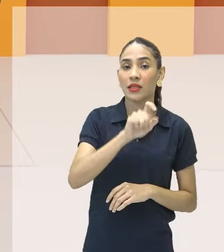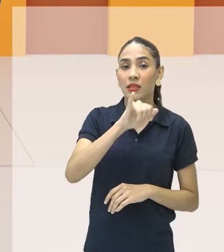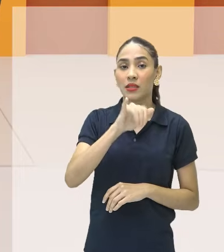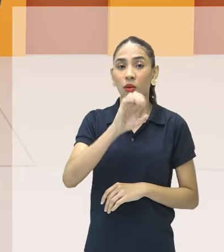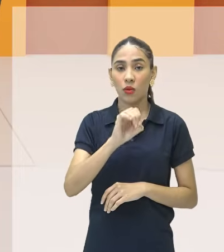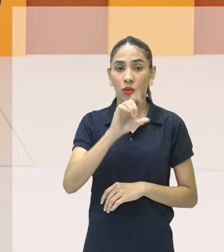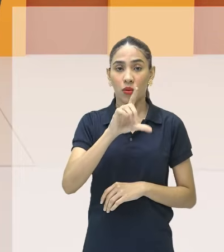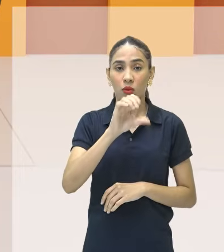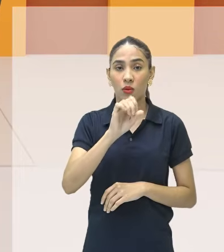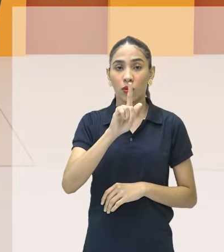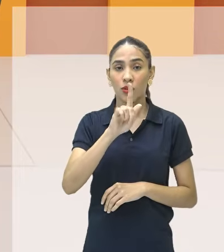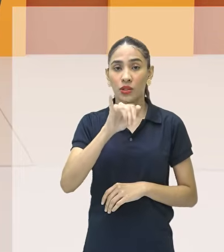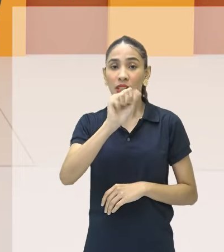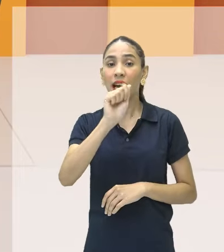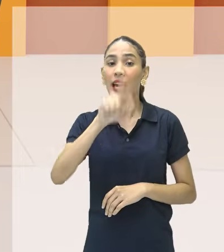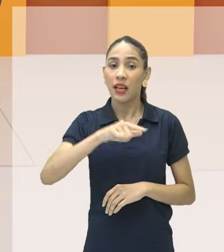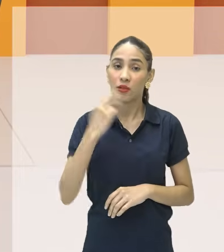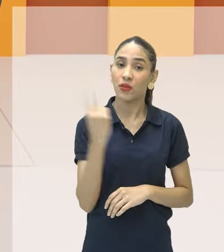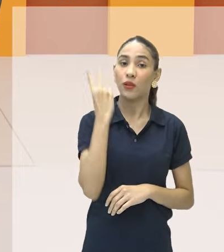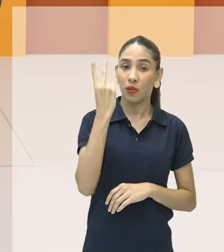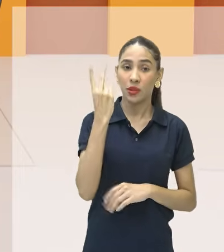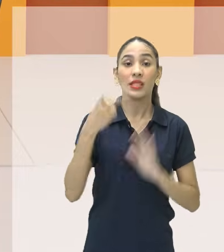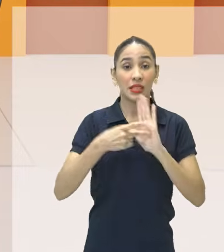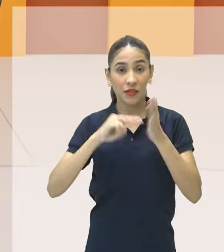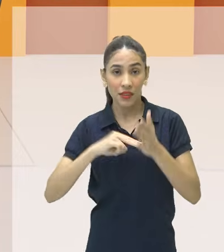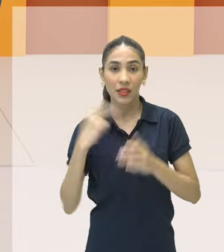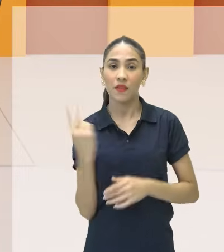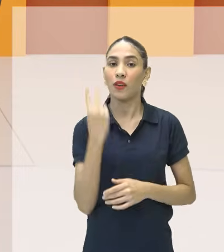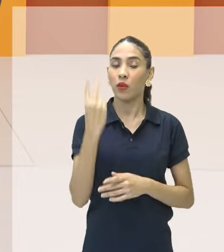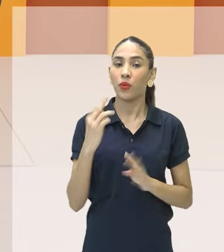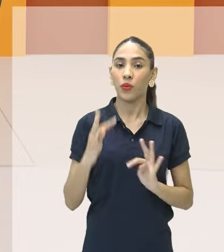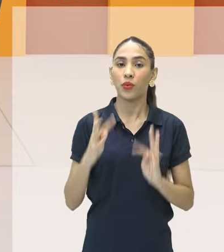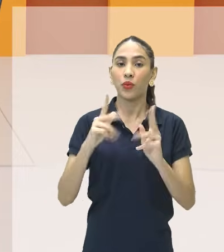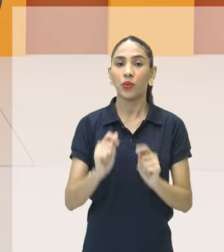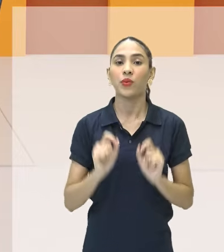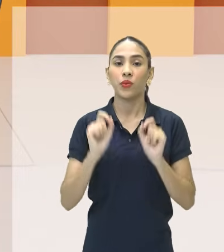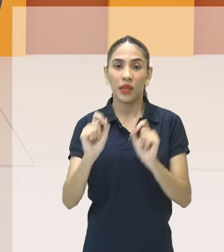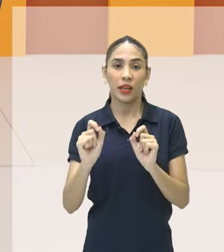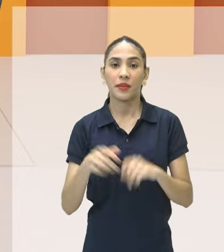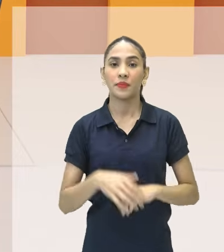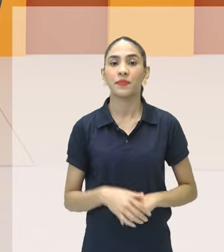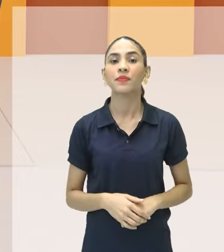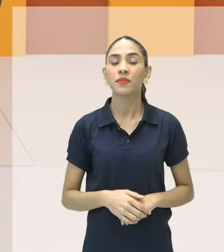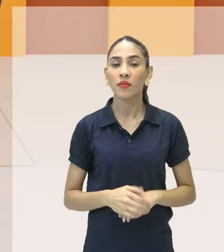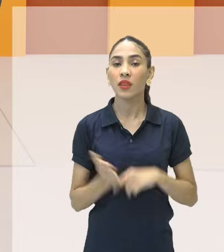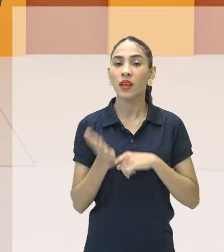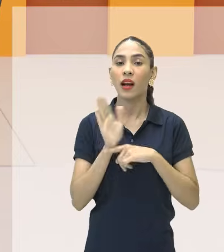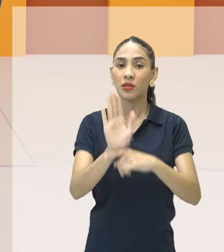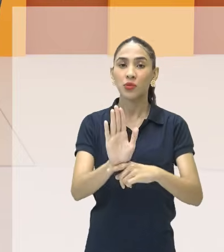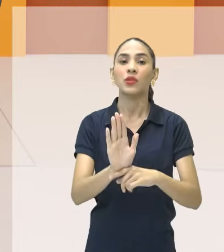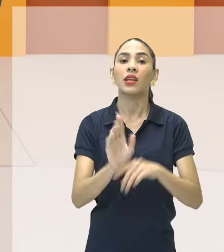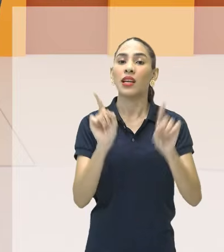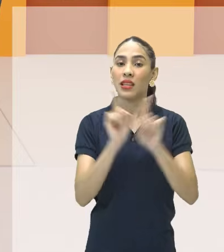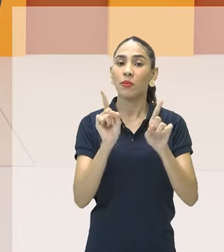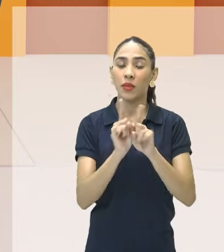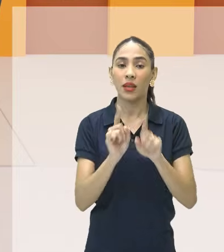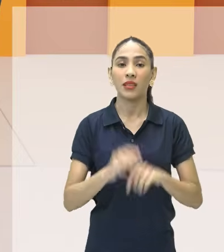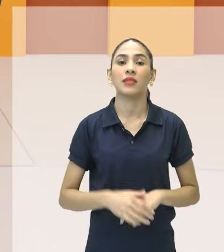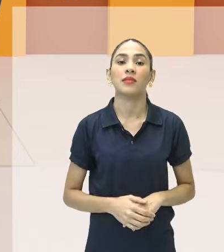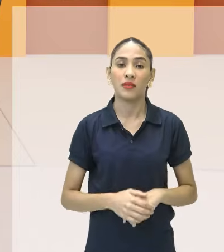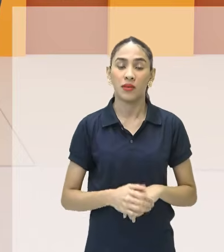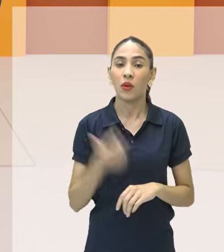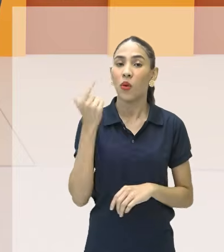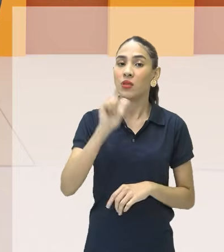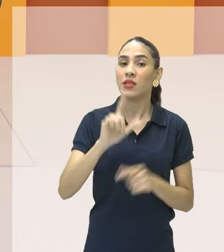nós estamos falando desses valores, né, de tudo aquilo que ajuda, né, que serve